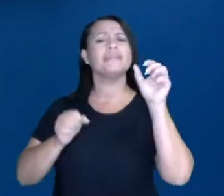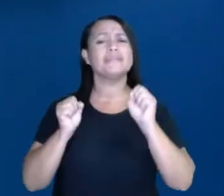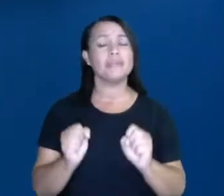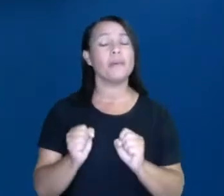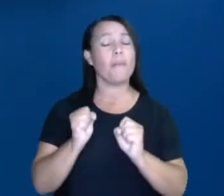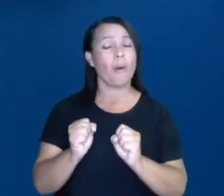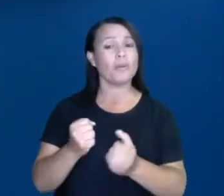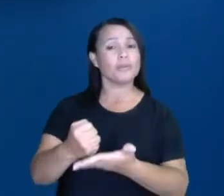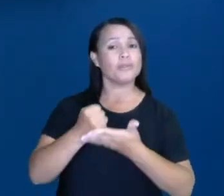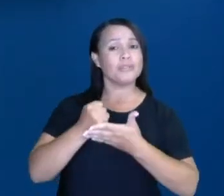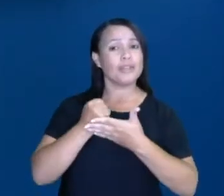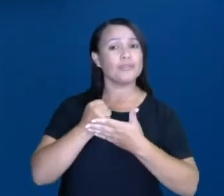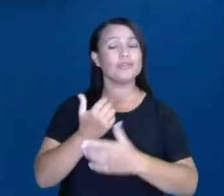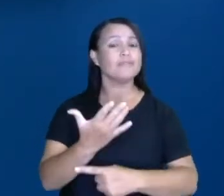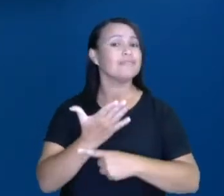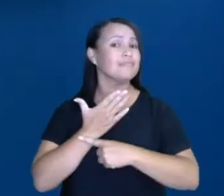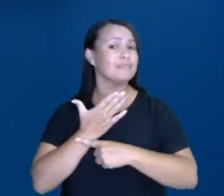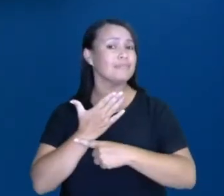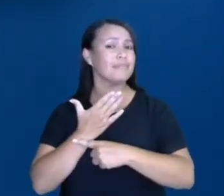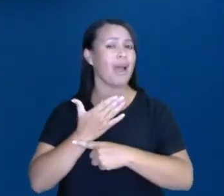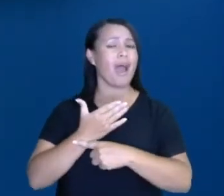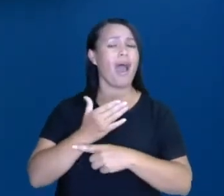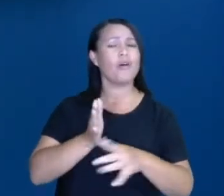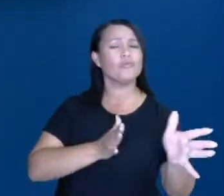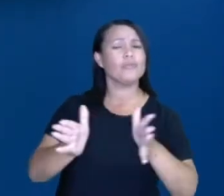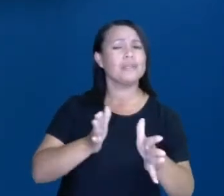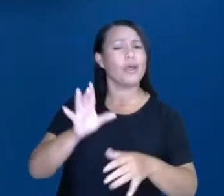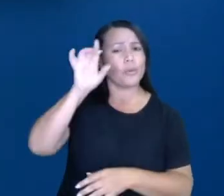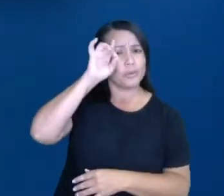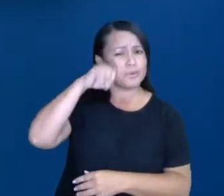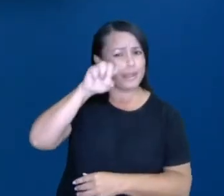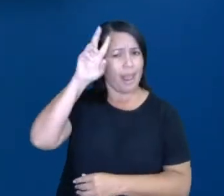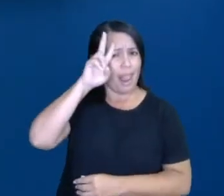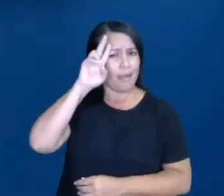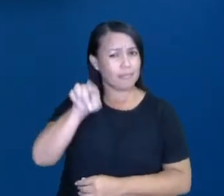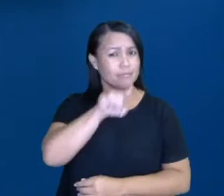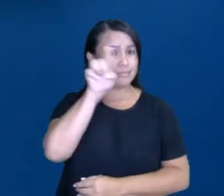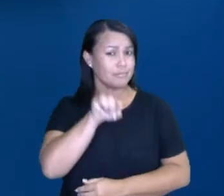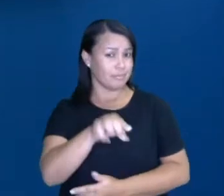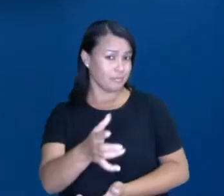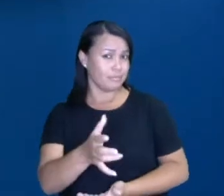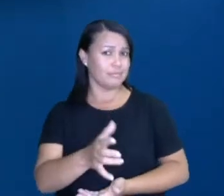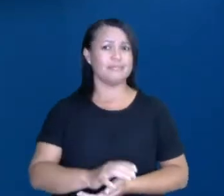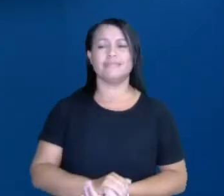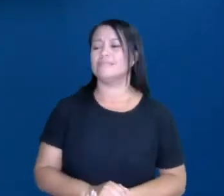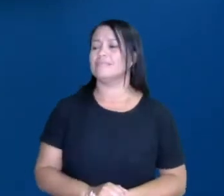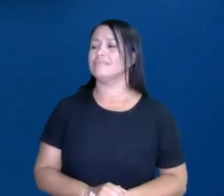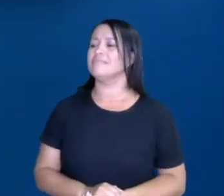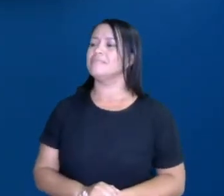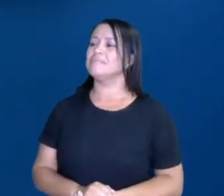nos orientar no nosso dia a dia? Será que vocês lembram de algum?